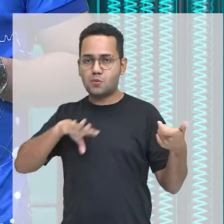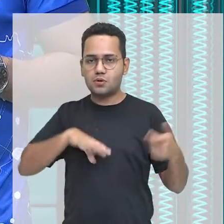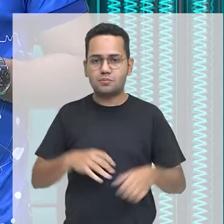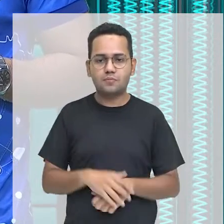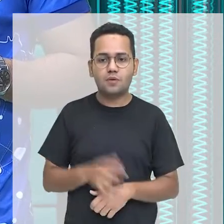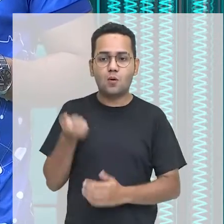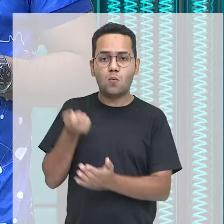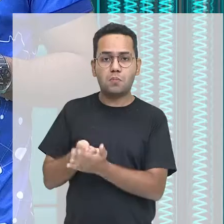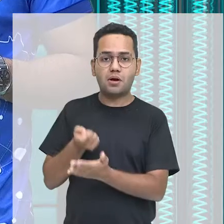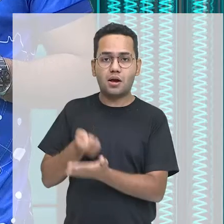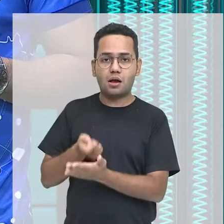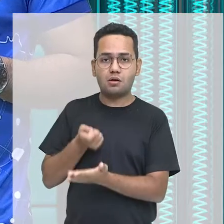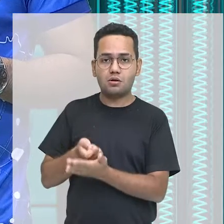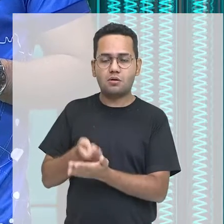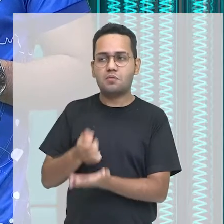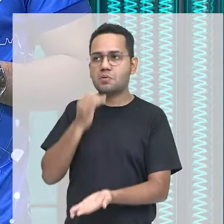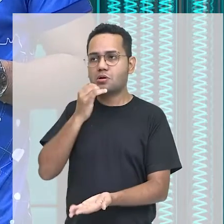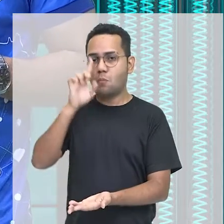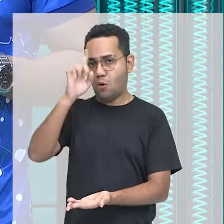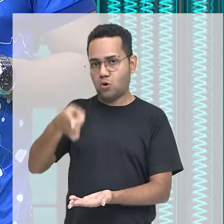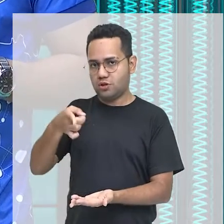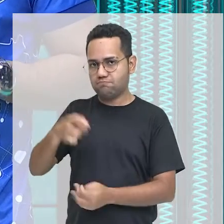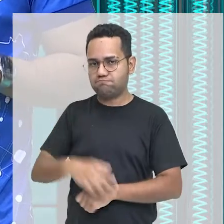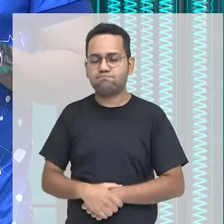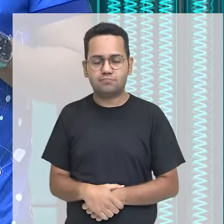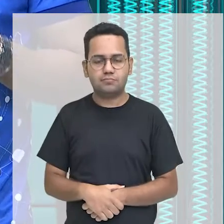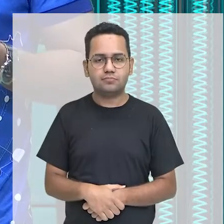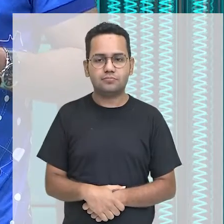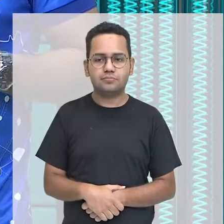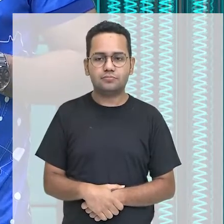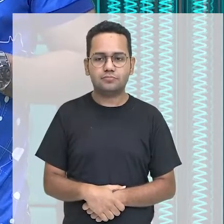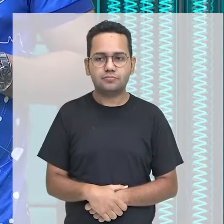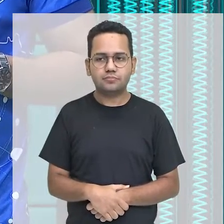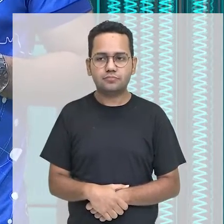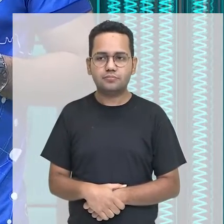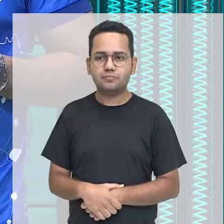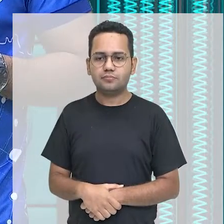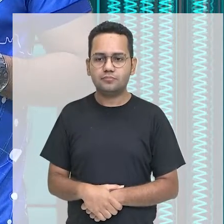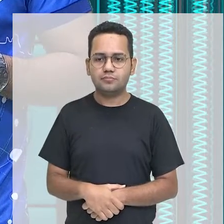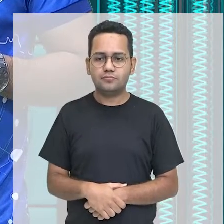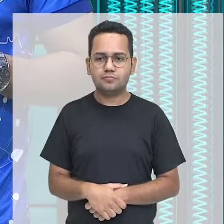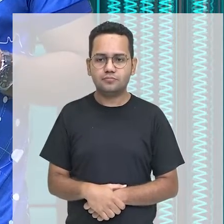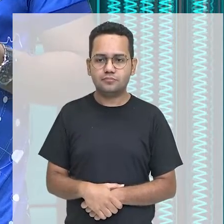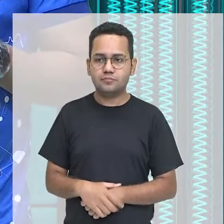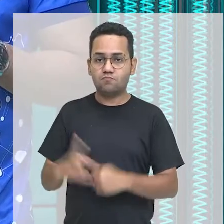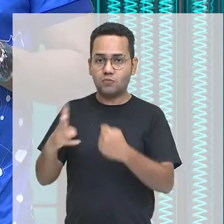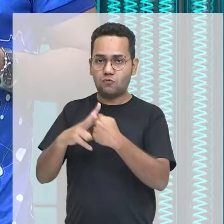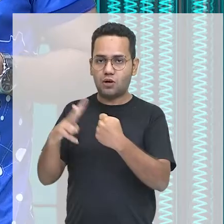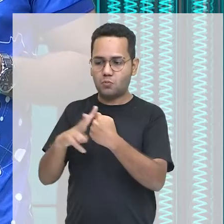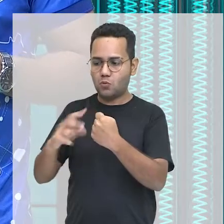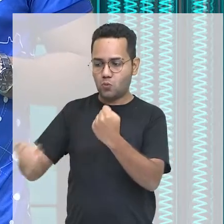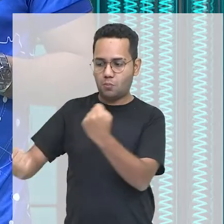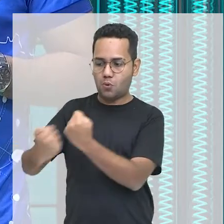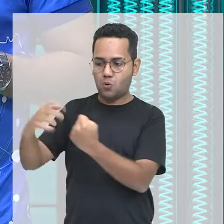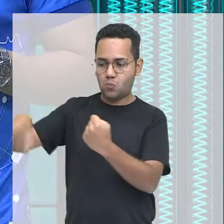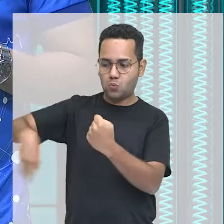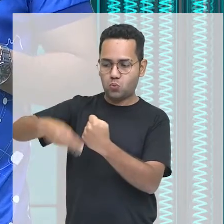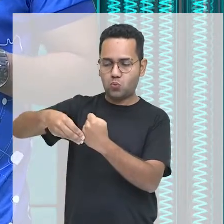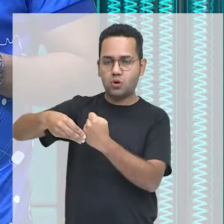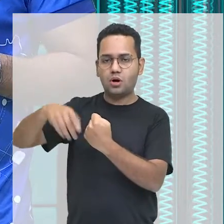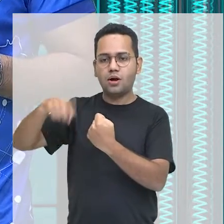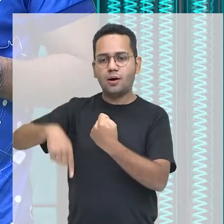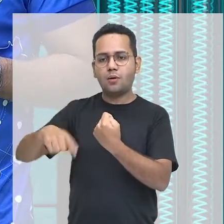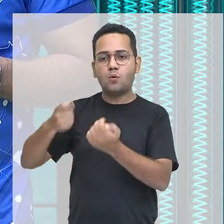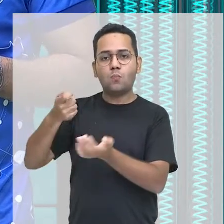indicar obrigação, tá? Ele é um verbo modal que vai acrescentar ao verbo principal essa ideia de obrigação.